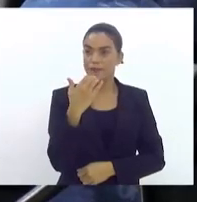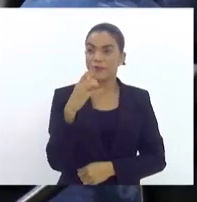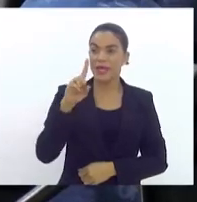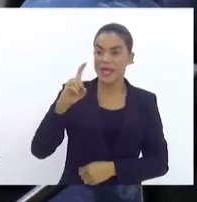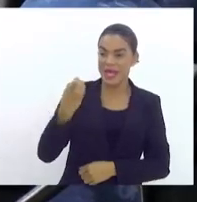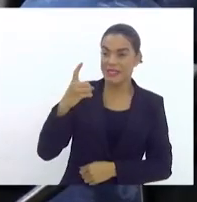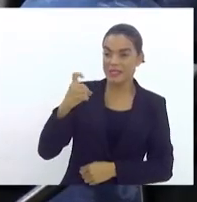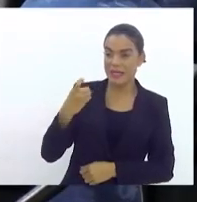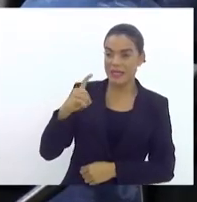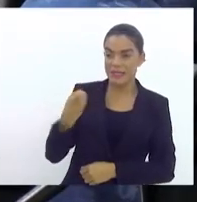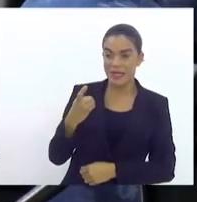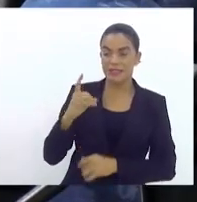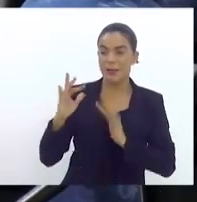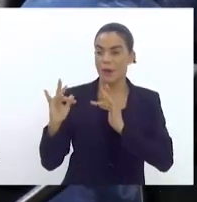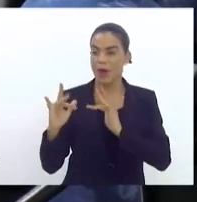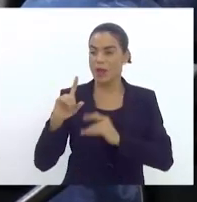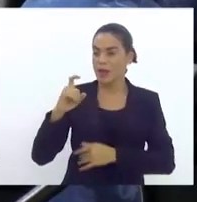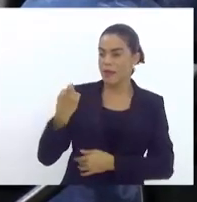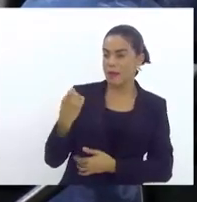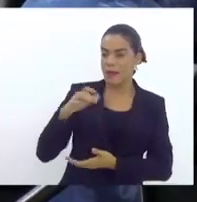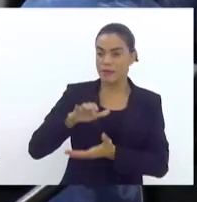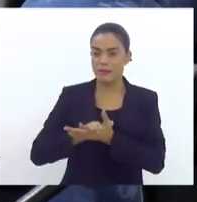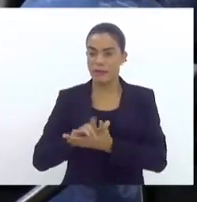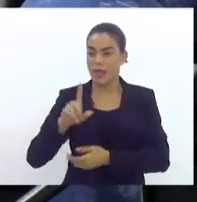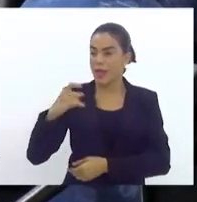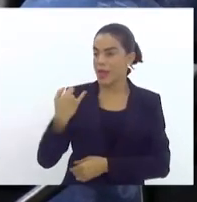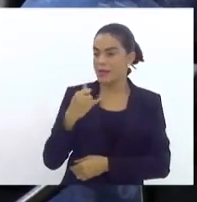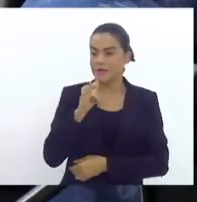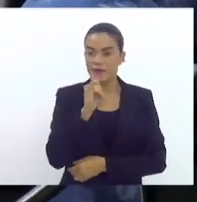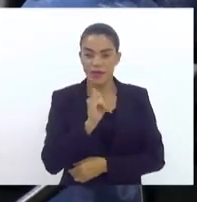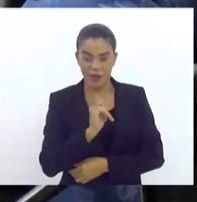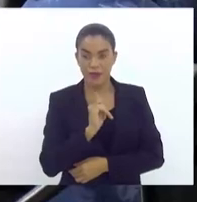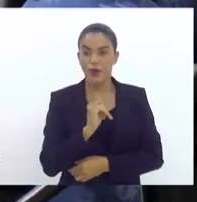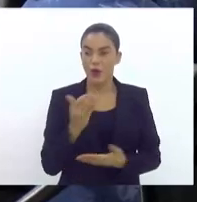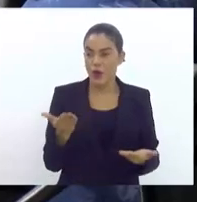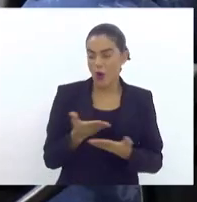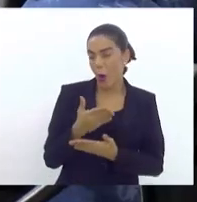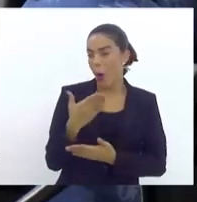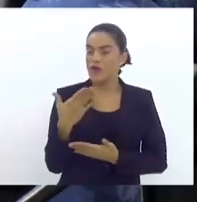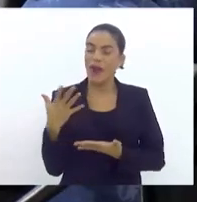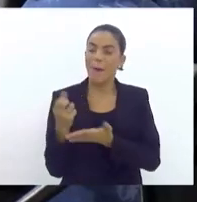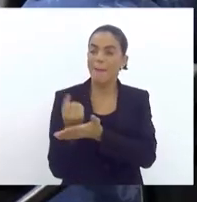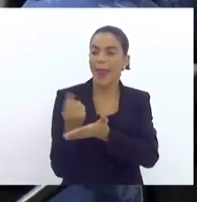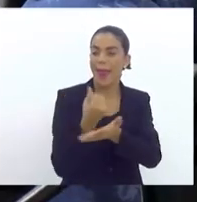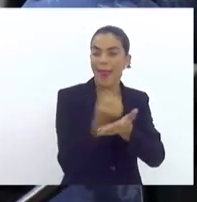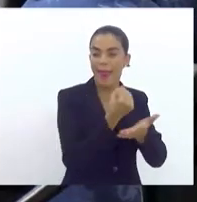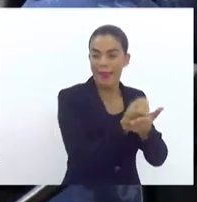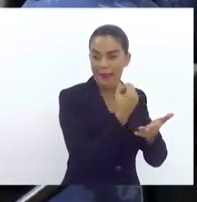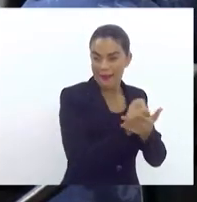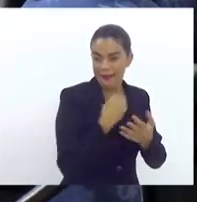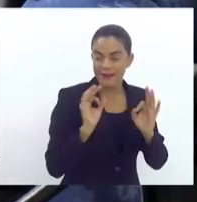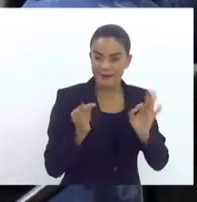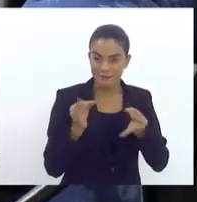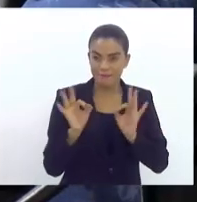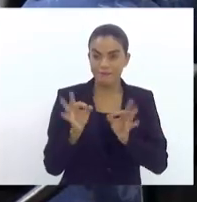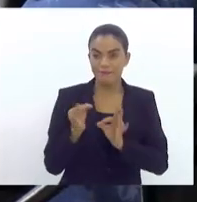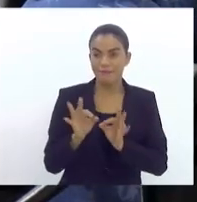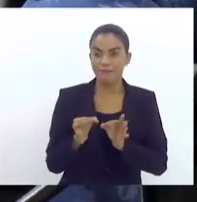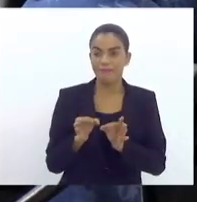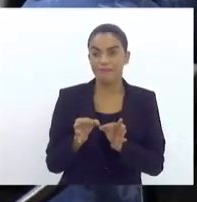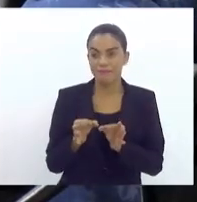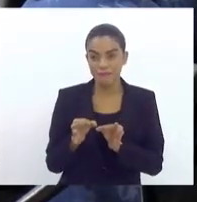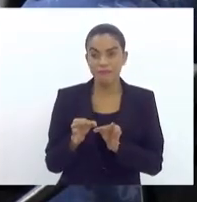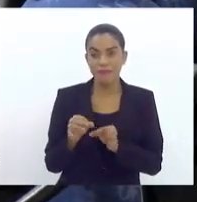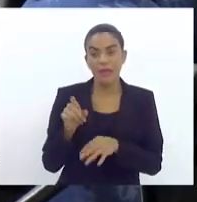ex-conheiros ex-namorados ex ficantes hoje em dia se fala peguetes também ele são